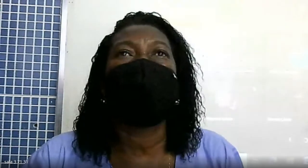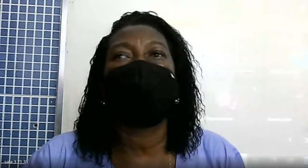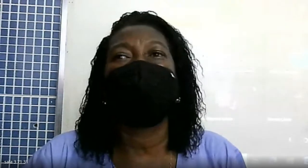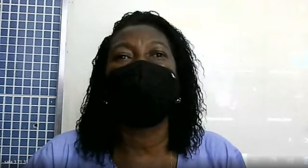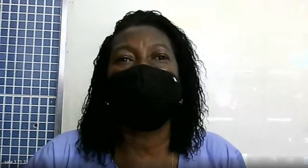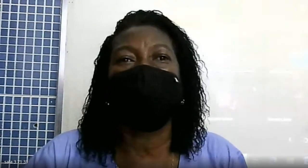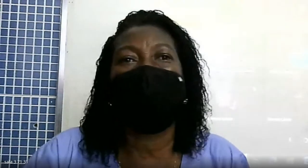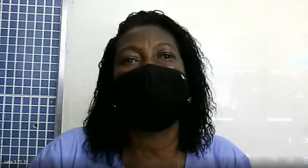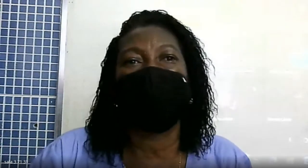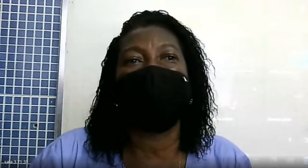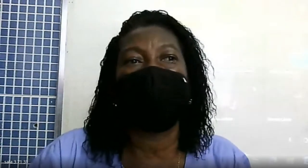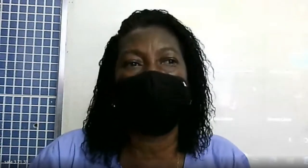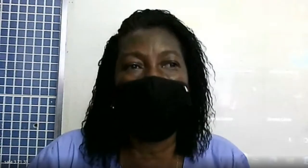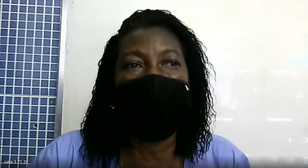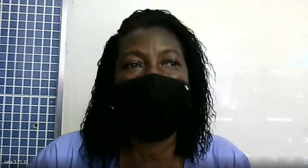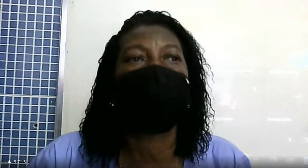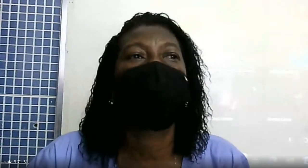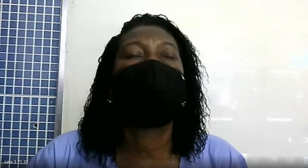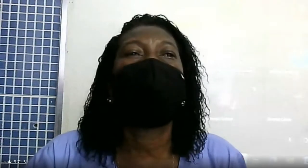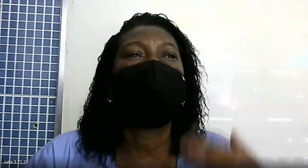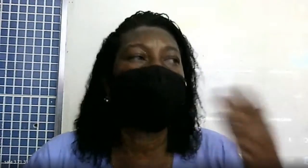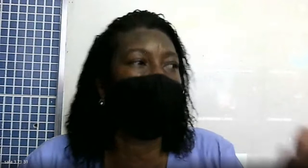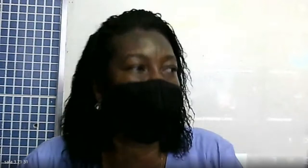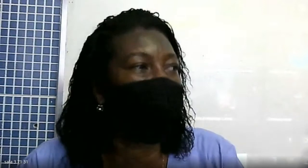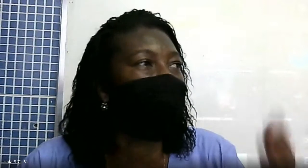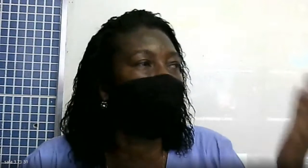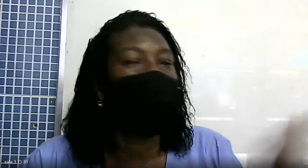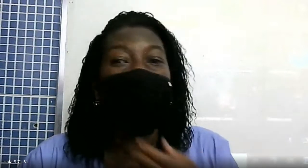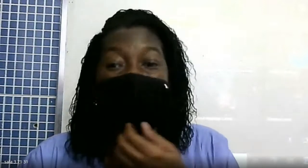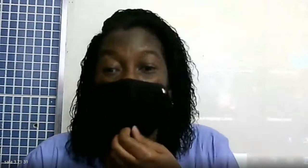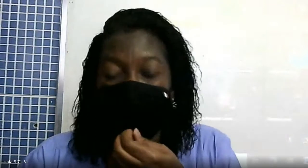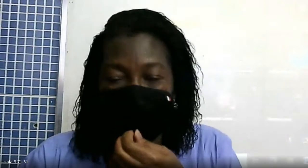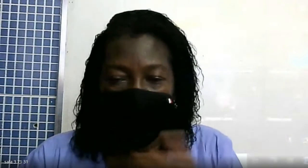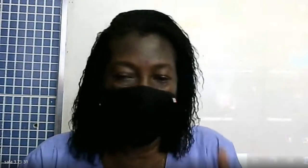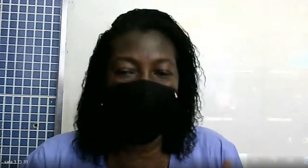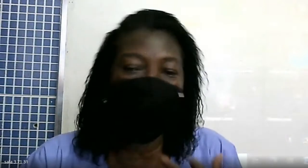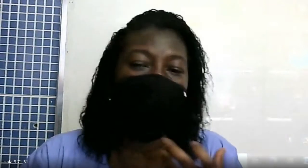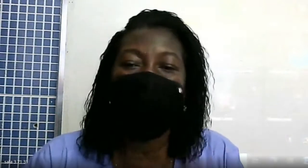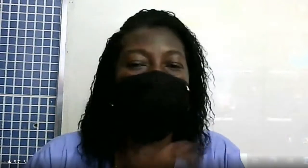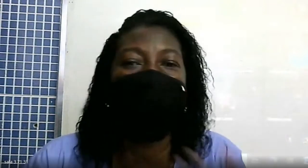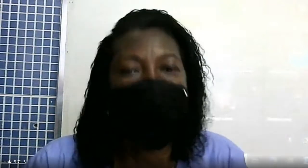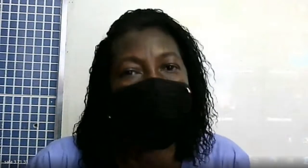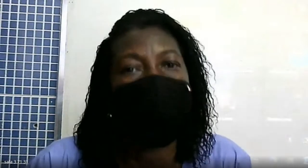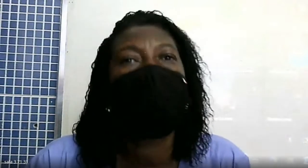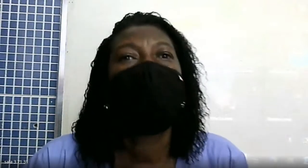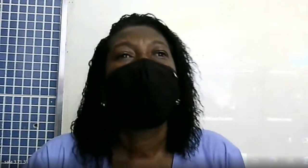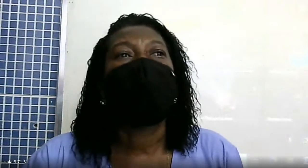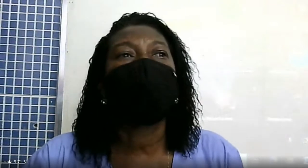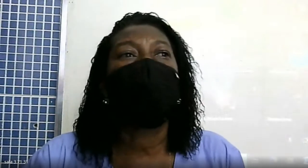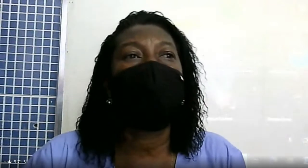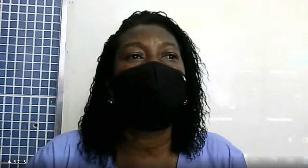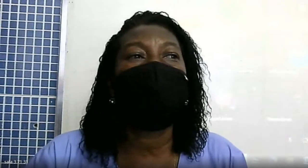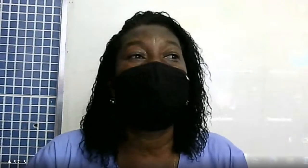Carmen, mas você usou tinta spray, né? Essa latinha aqui. Essa tinta a gente geralmente não usa